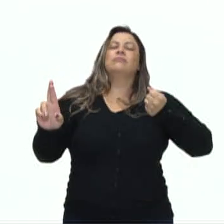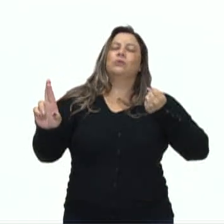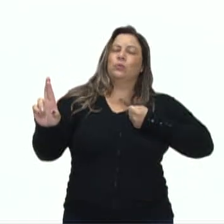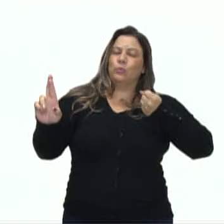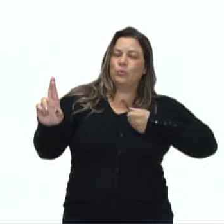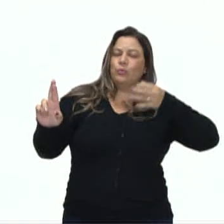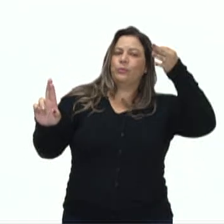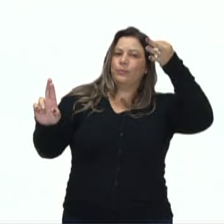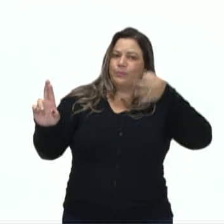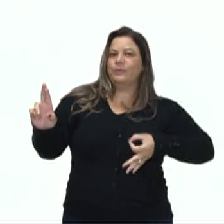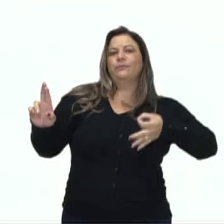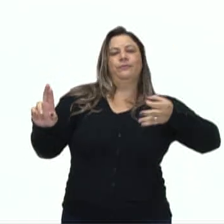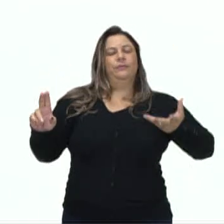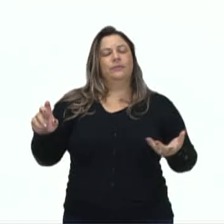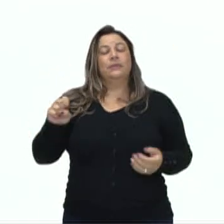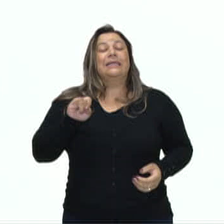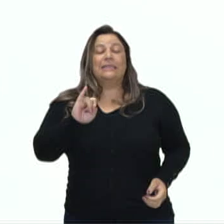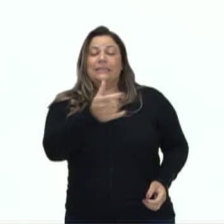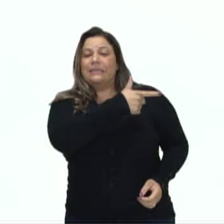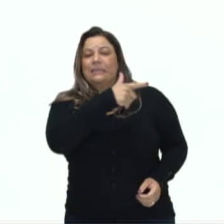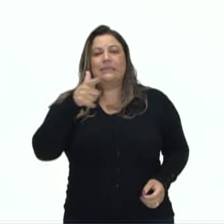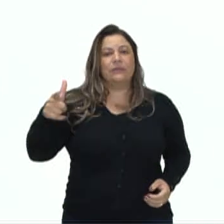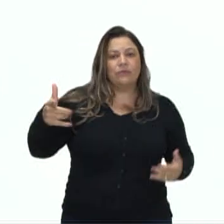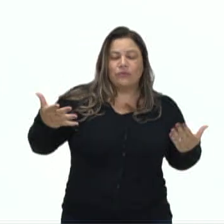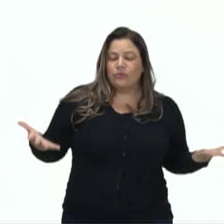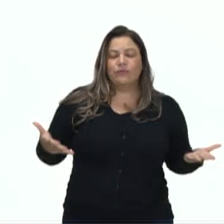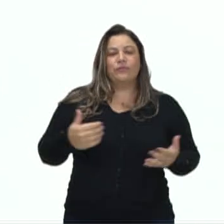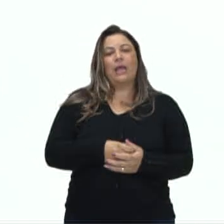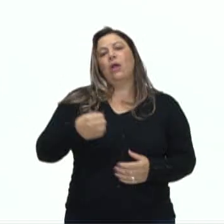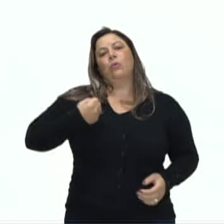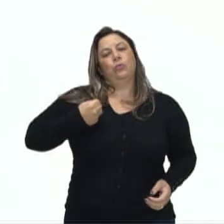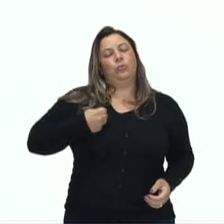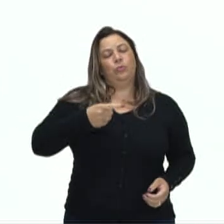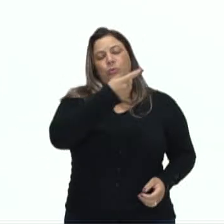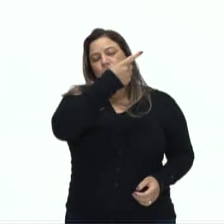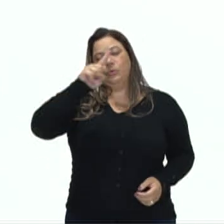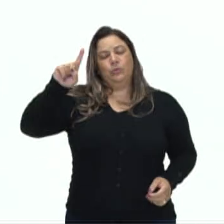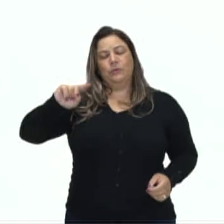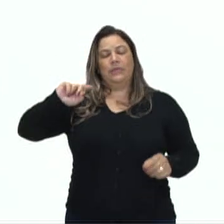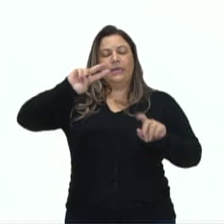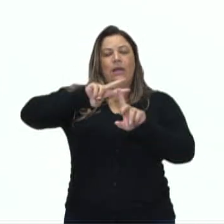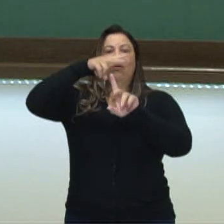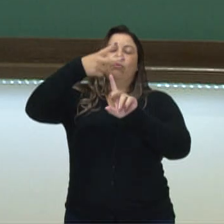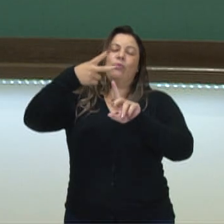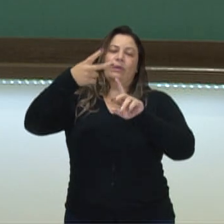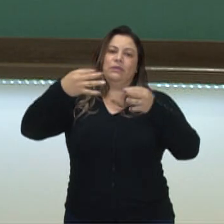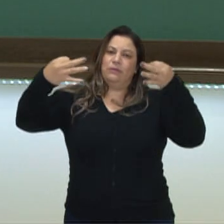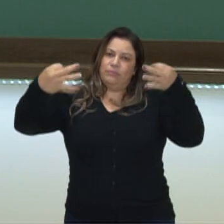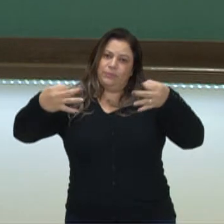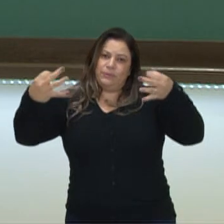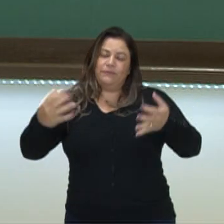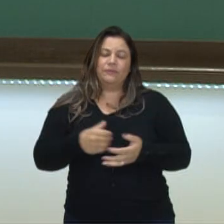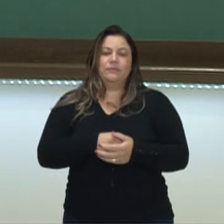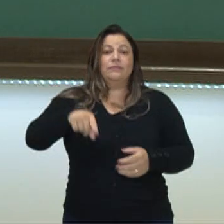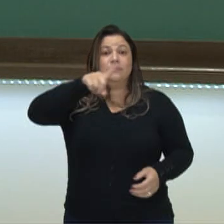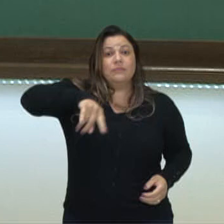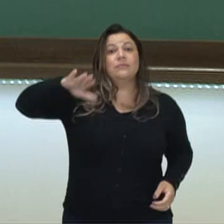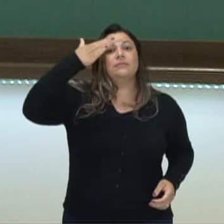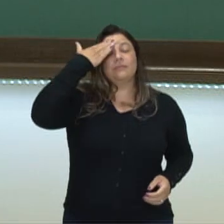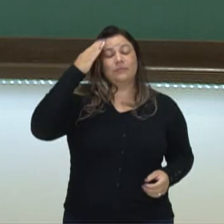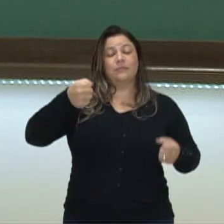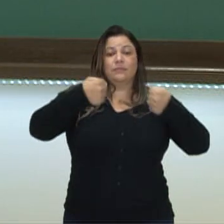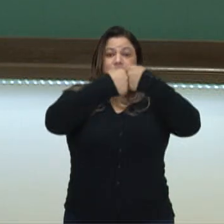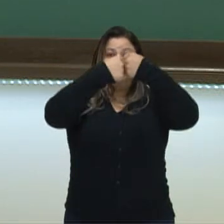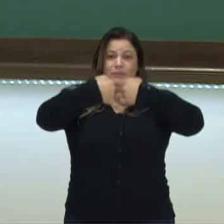Caso um dos fatores não apresente expoente par, o número não será um quadrado perfeito. Então, tudo o que você precisa saber é,